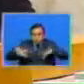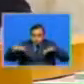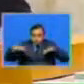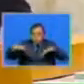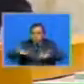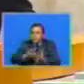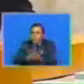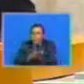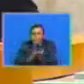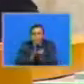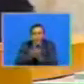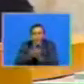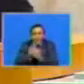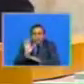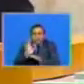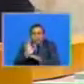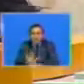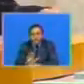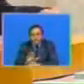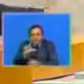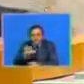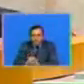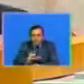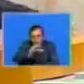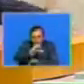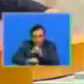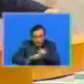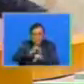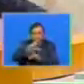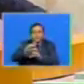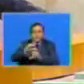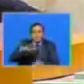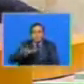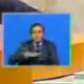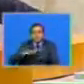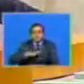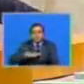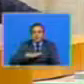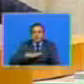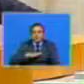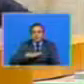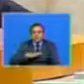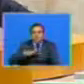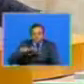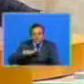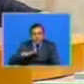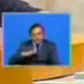têm contribuído, nem para reduzir, nem para transformar a cidade numa cidade sustentável.